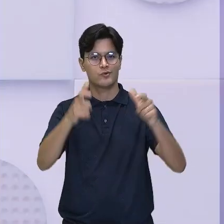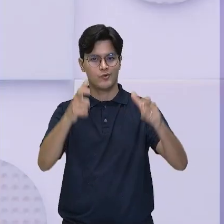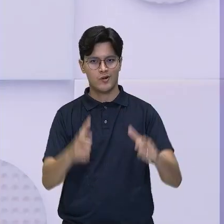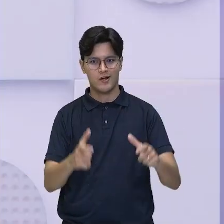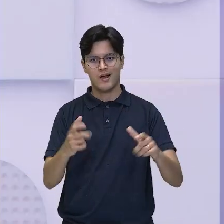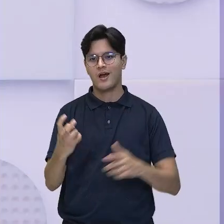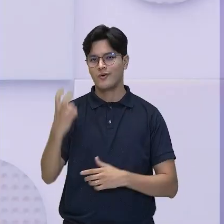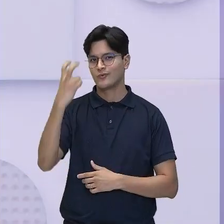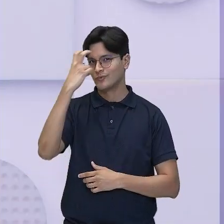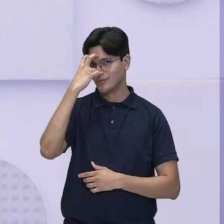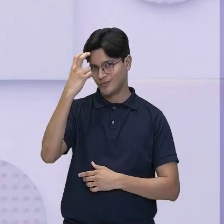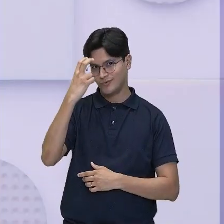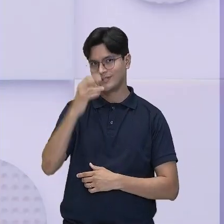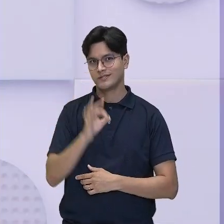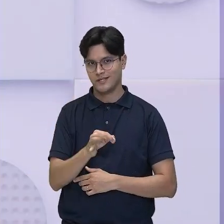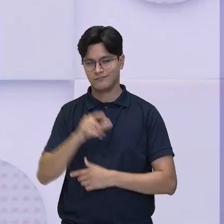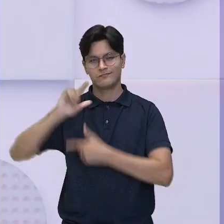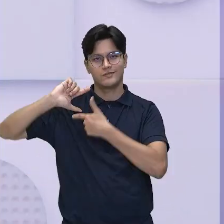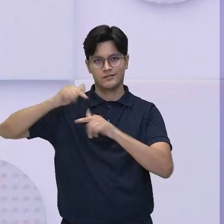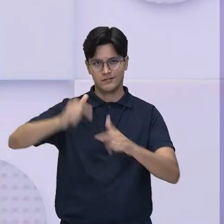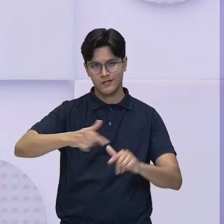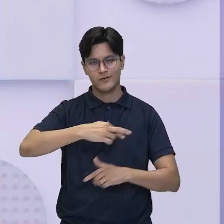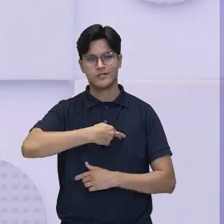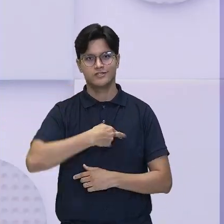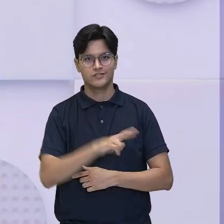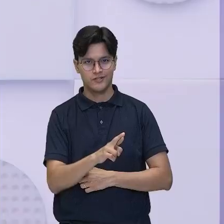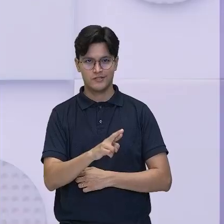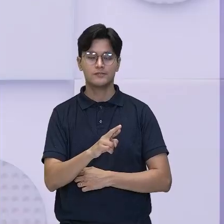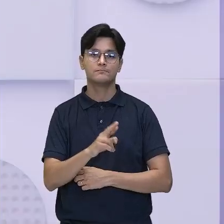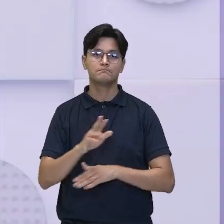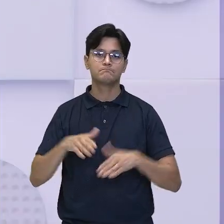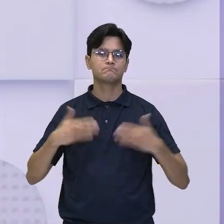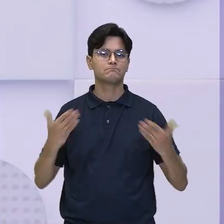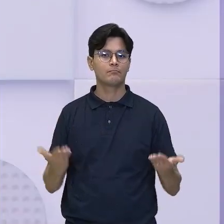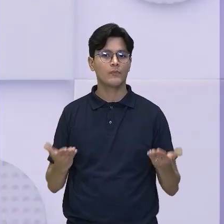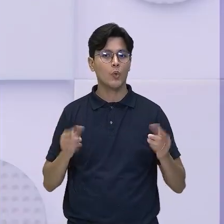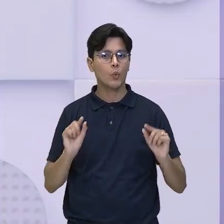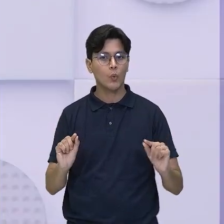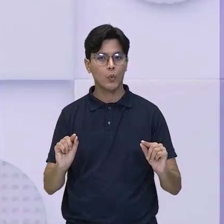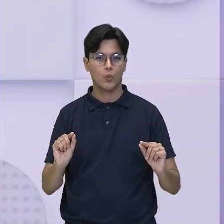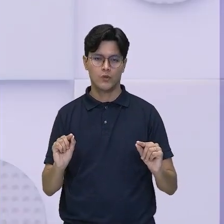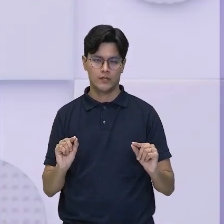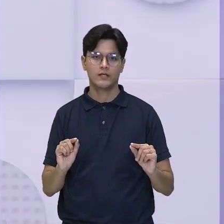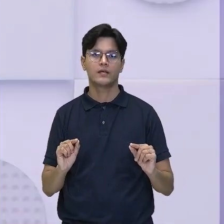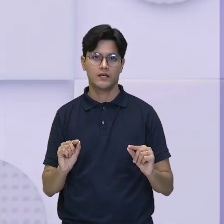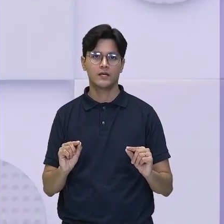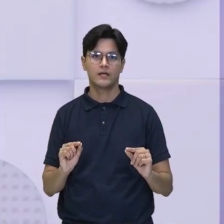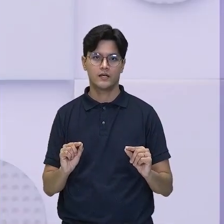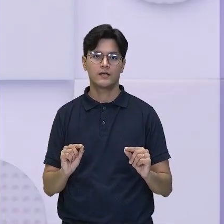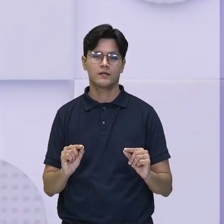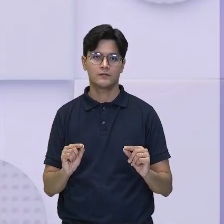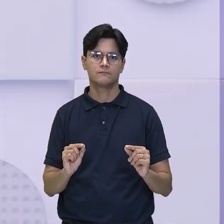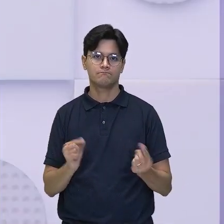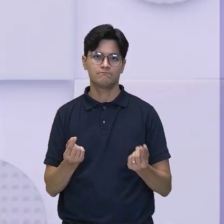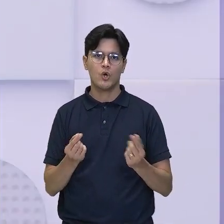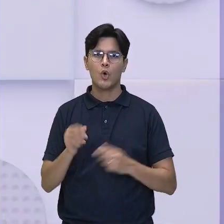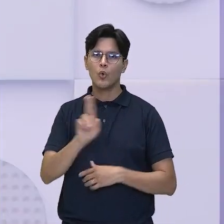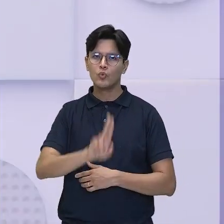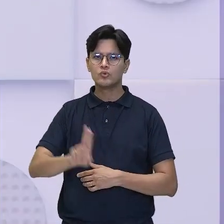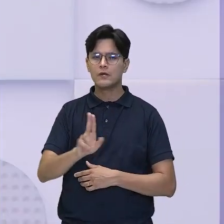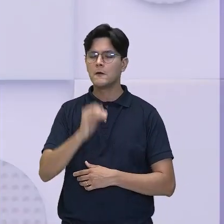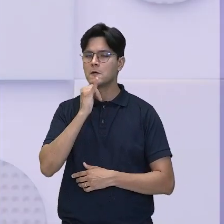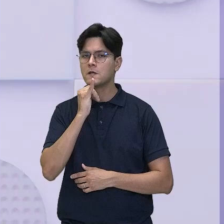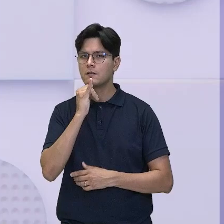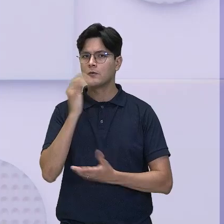comunidade, daquela dita tradição religiosa, e aí isso vai se concretizar a partir das orações, a